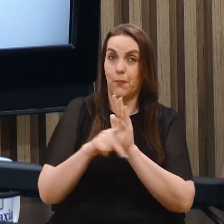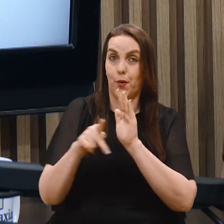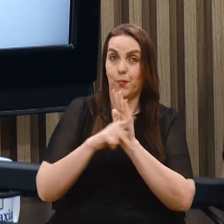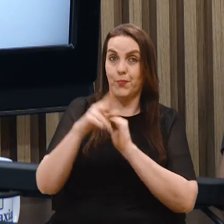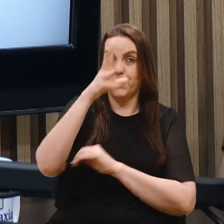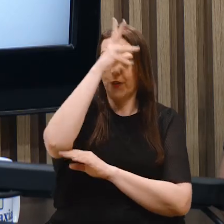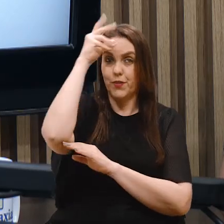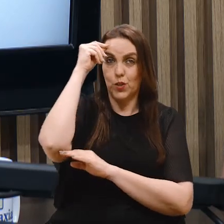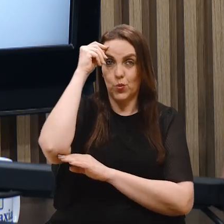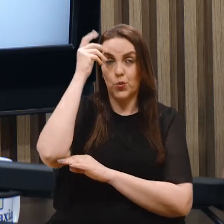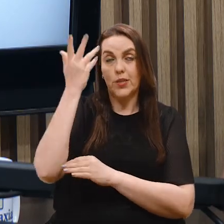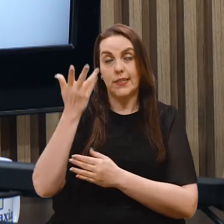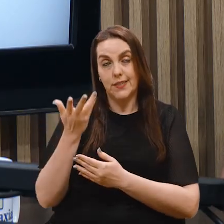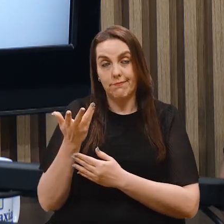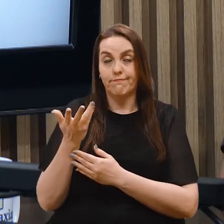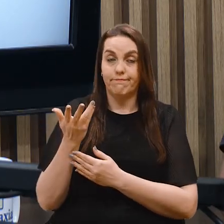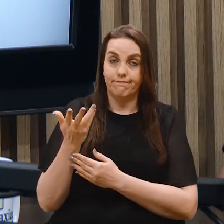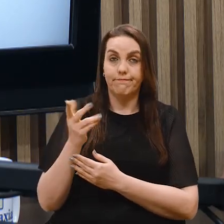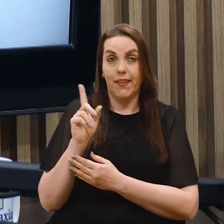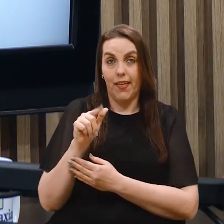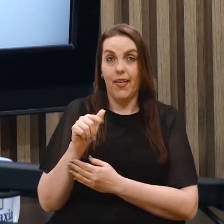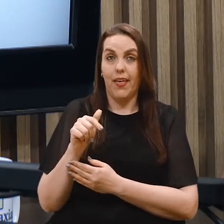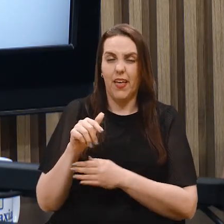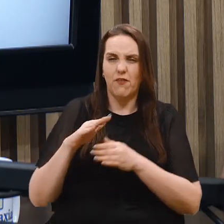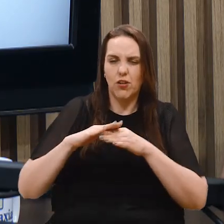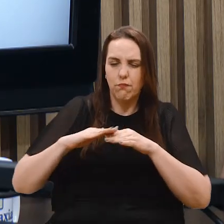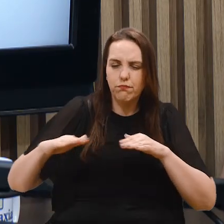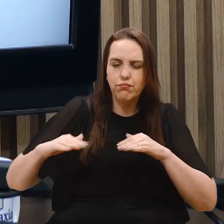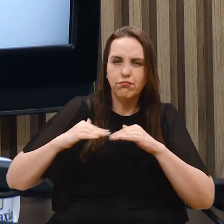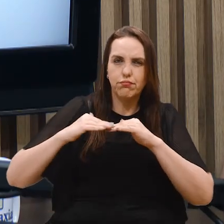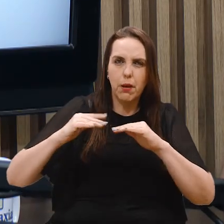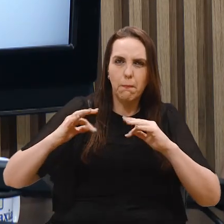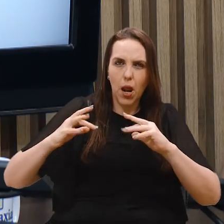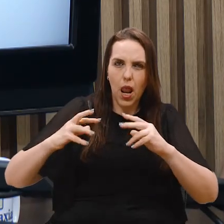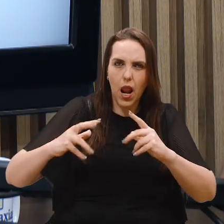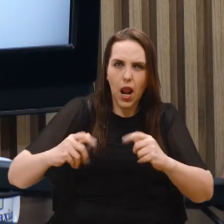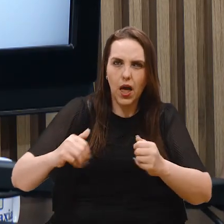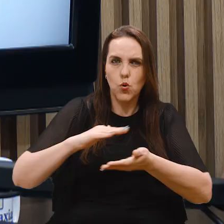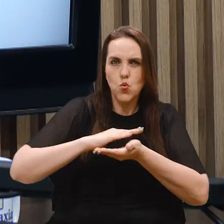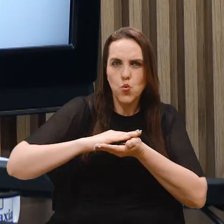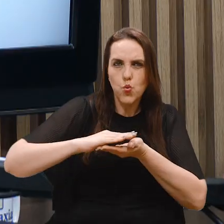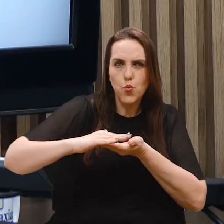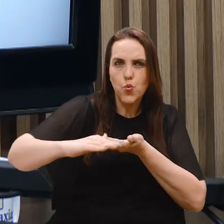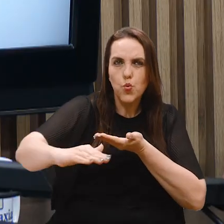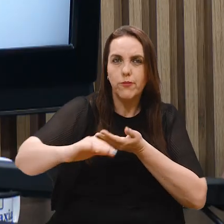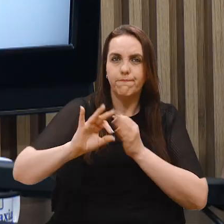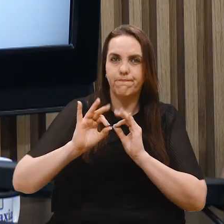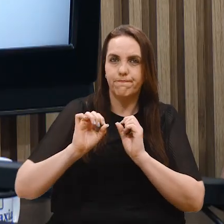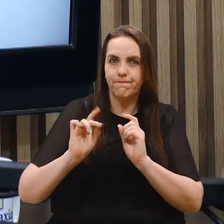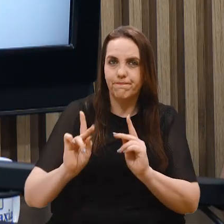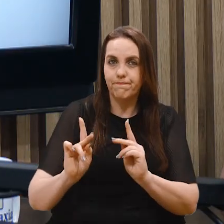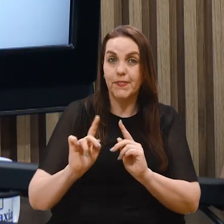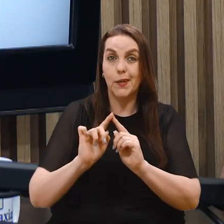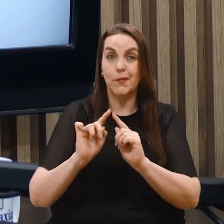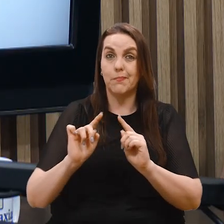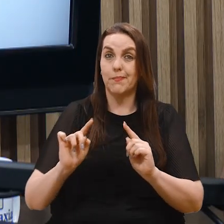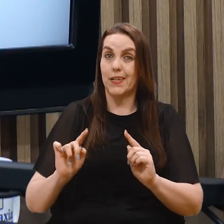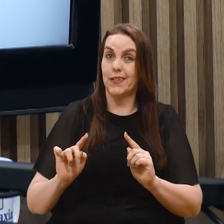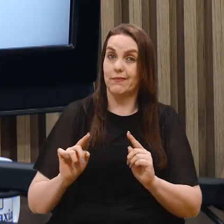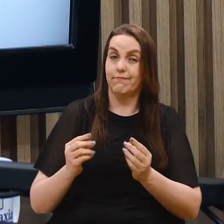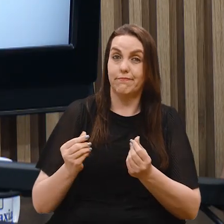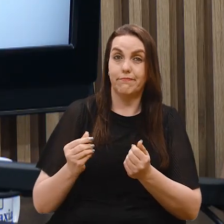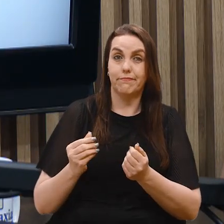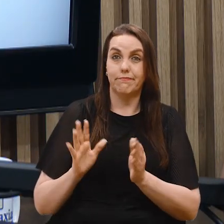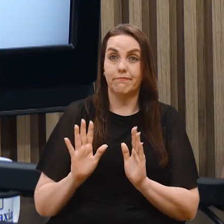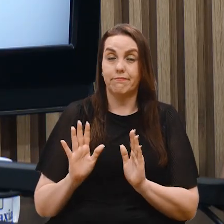que foi até, eu vou dizer assim, planada, fizeram a terraplanagem ali e tudo. Só que, vamos dizer assim, do